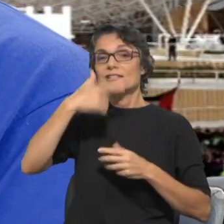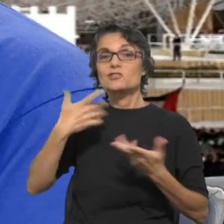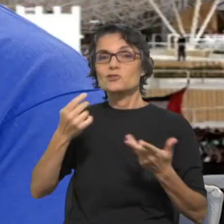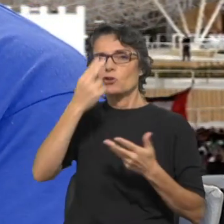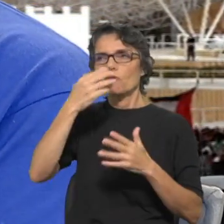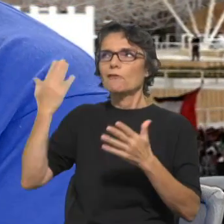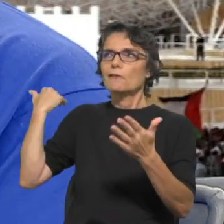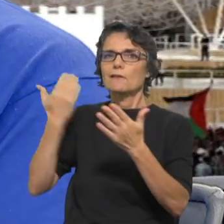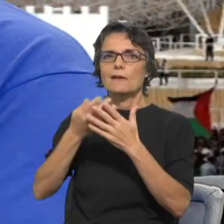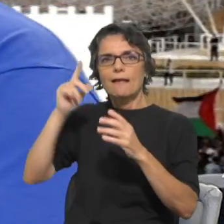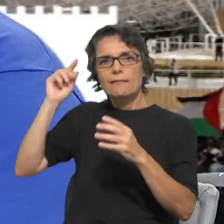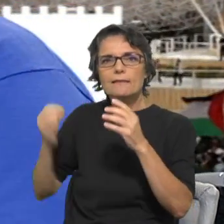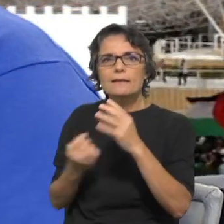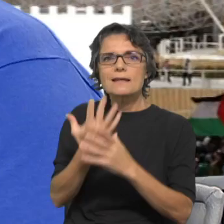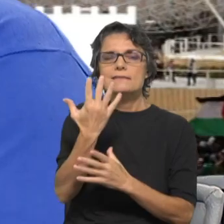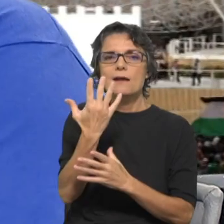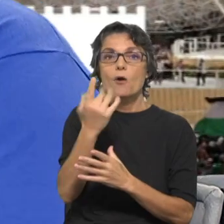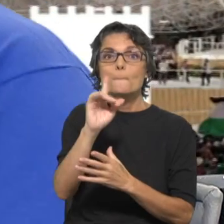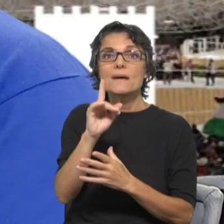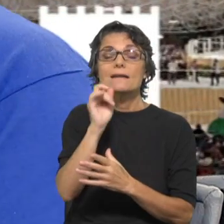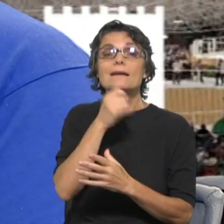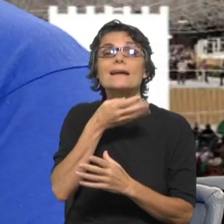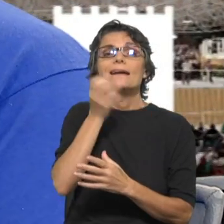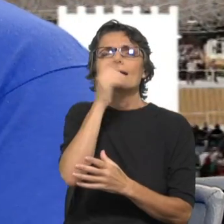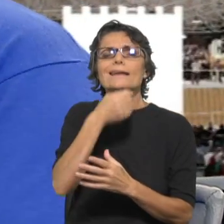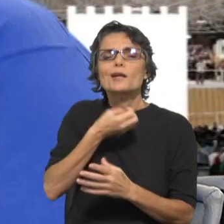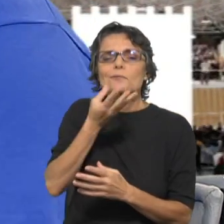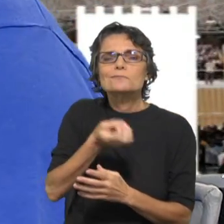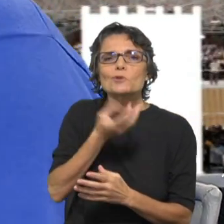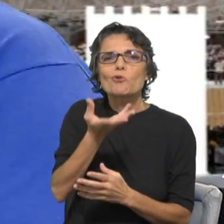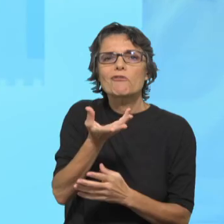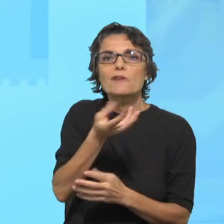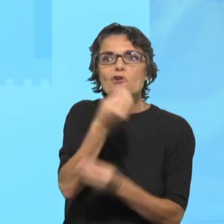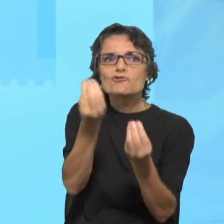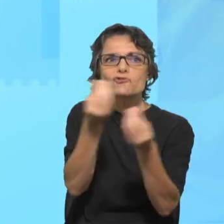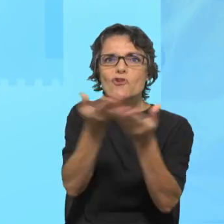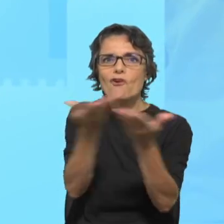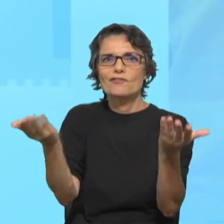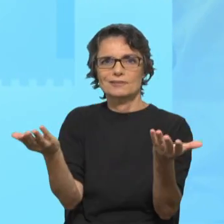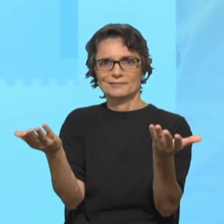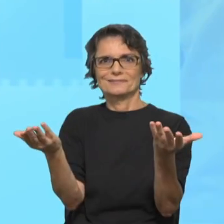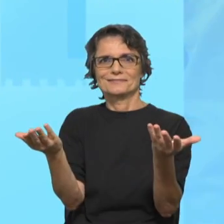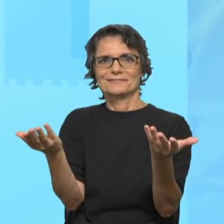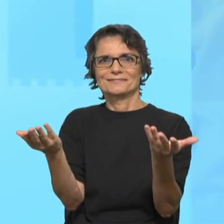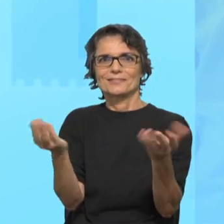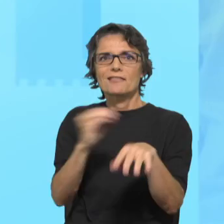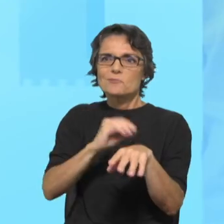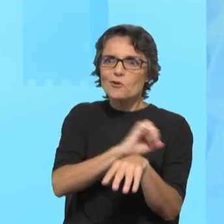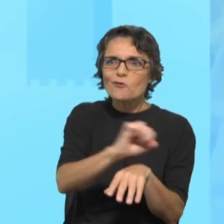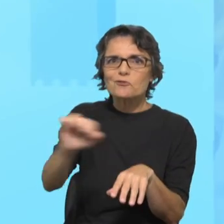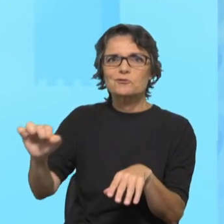vai acontecendo por partilhas de jovens que dão o seu testemunho, mas que com o testemunho apresentam também aquilo que